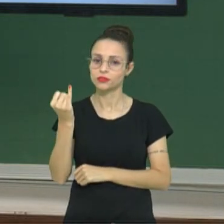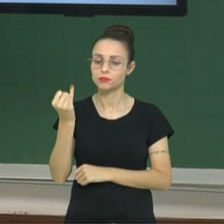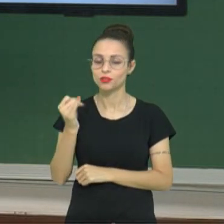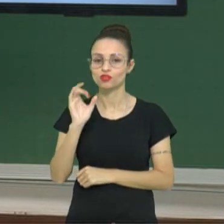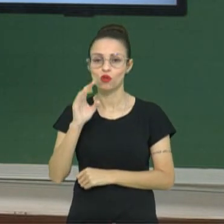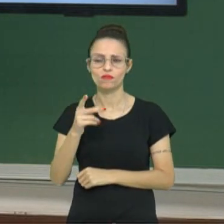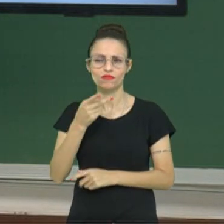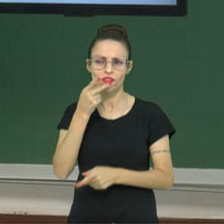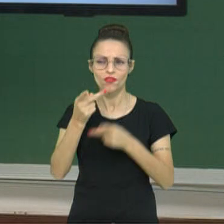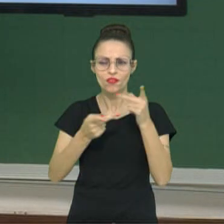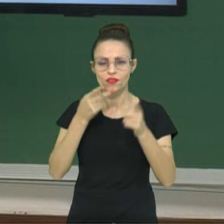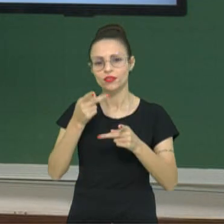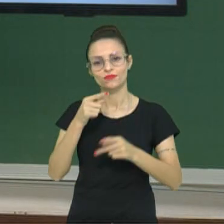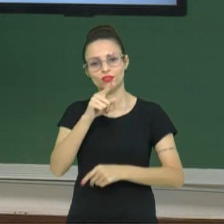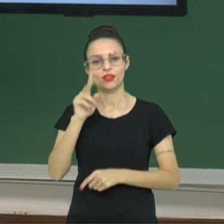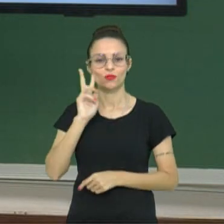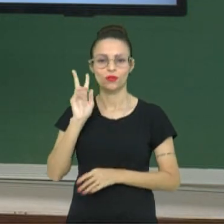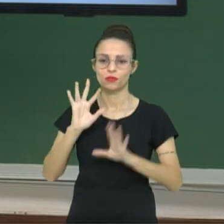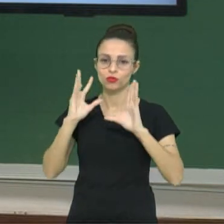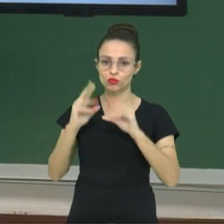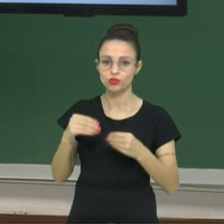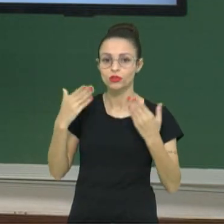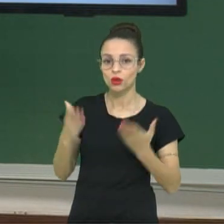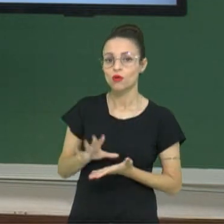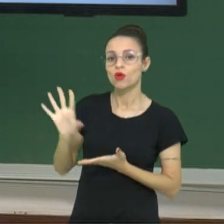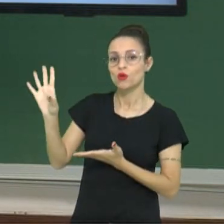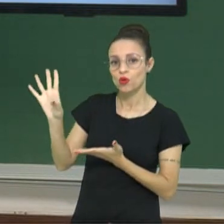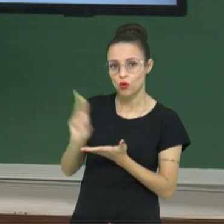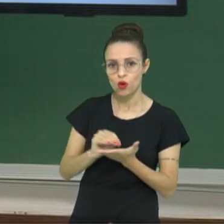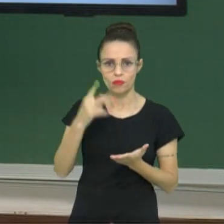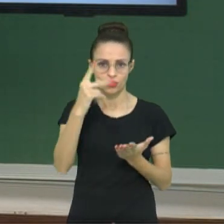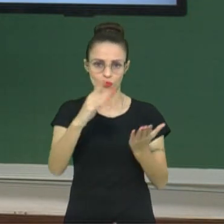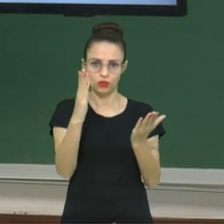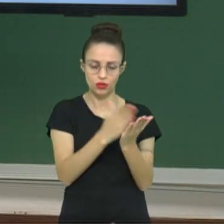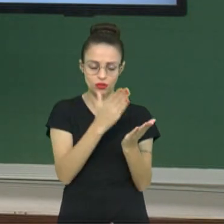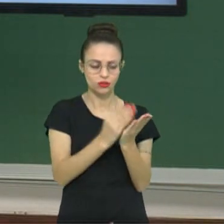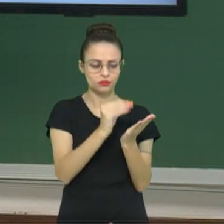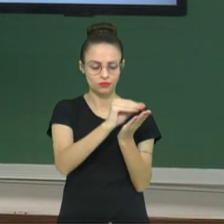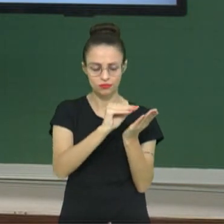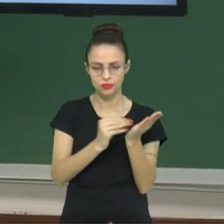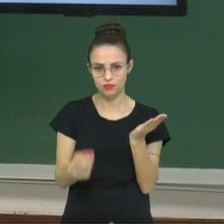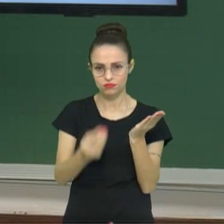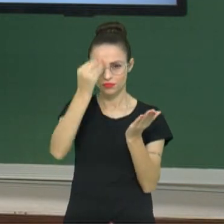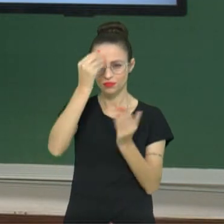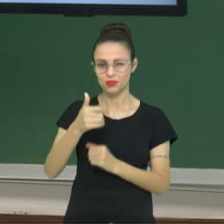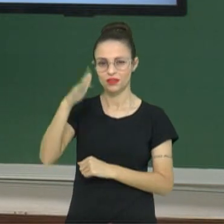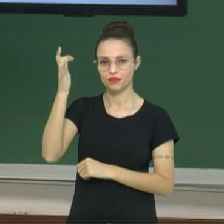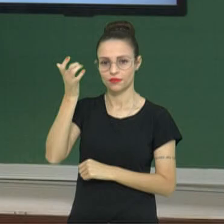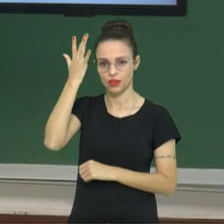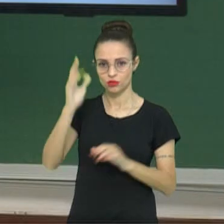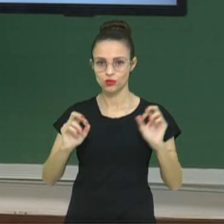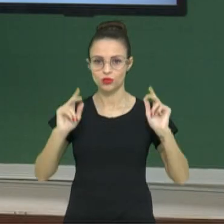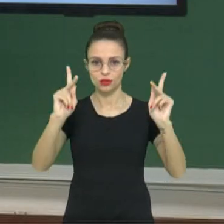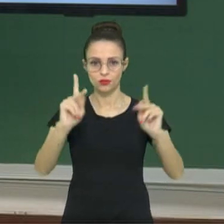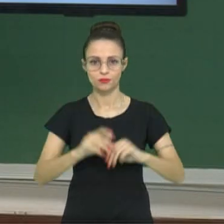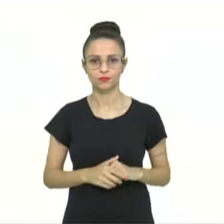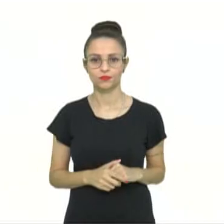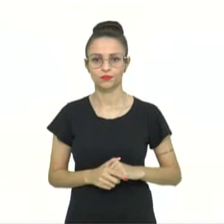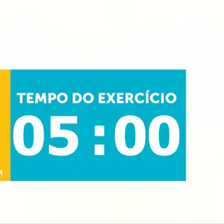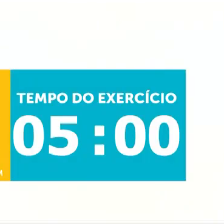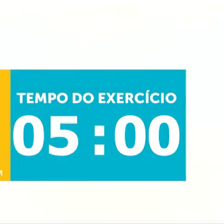só falando, você não lembra de tudo isso. Mas quando ele está aí no seu caderno, fica mais fácil daí, tá bom, gente?